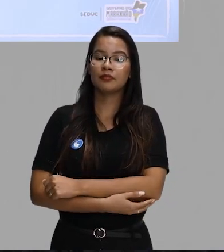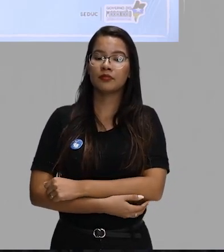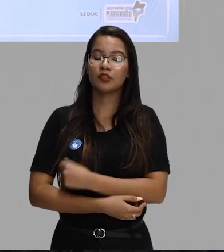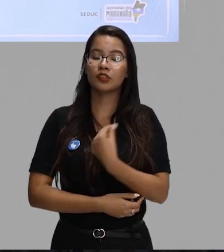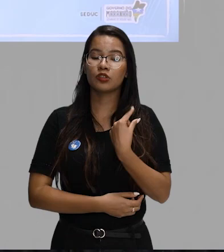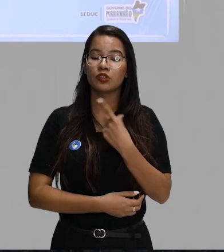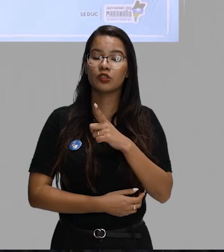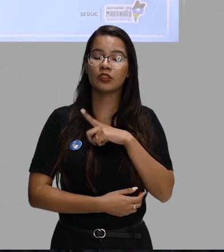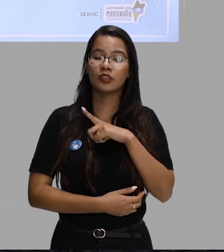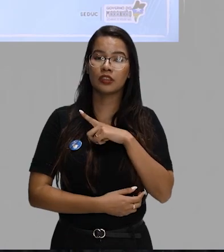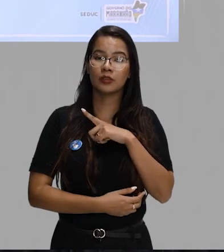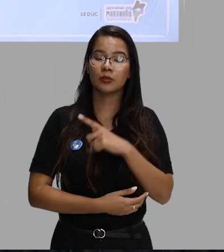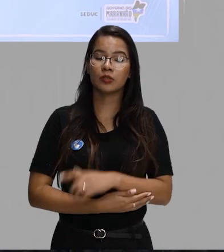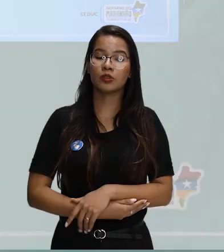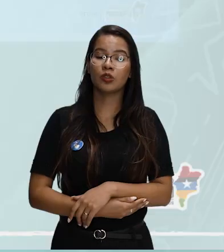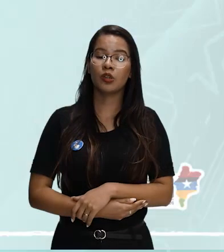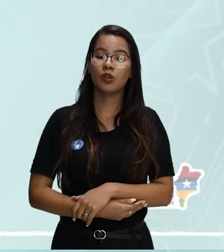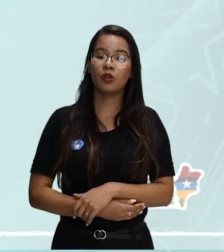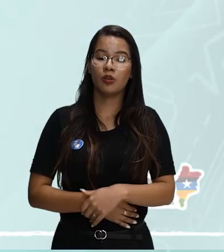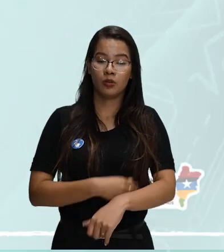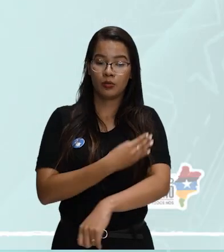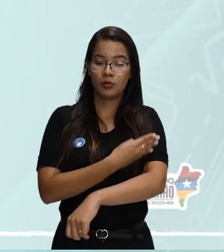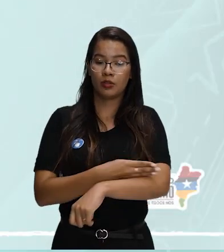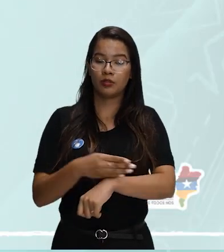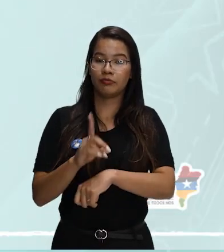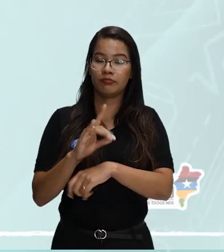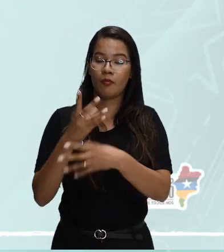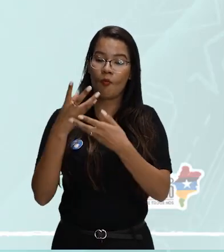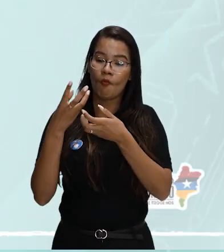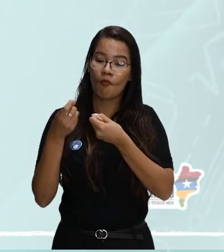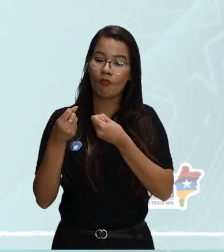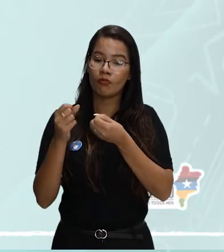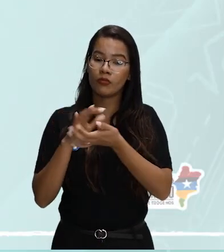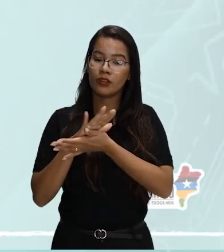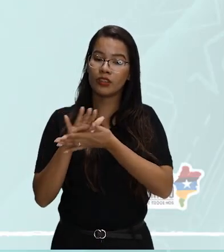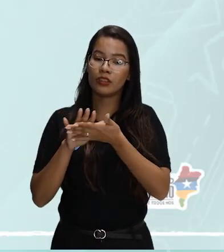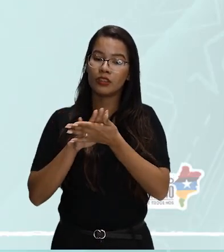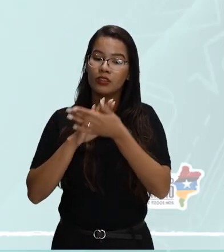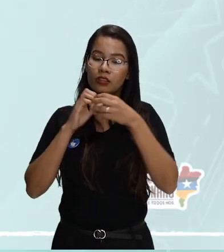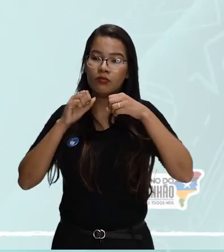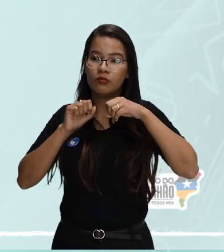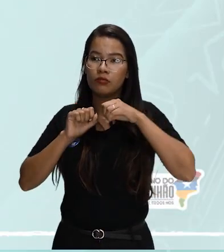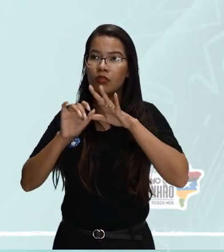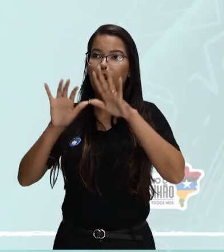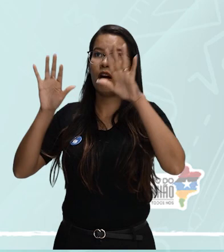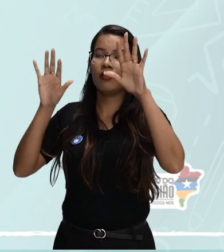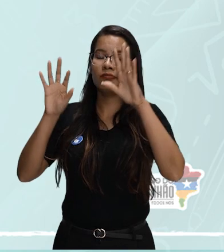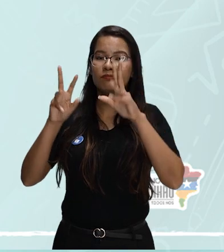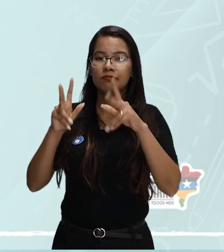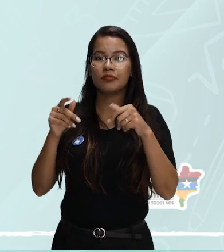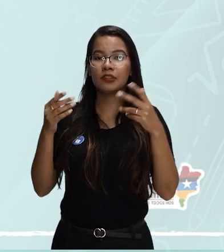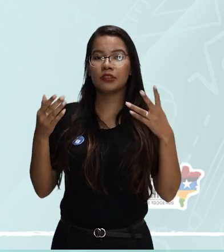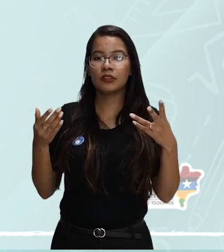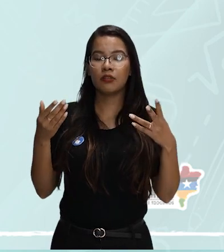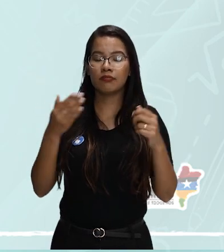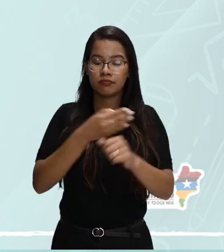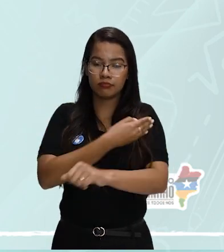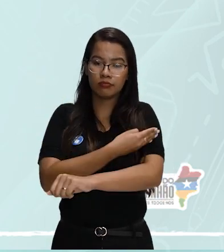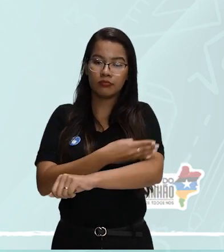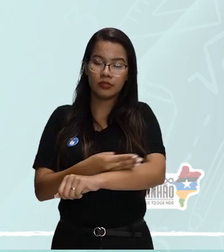nós vamos ter o seguinte, o branco ele não absorve nada, o branco ele reflete tudo. Então a luz